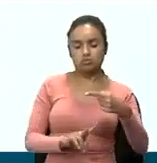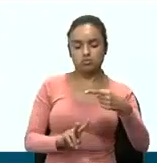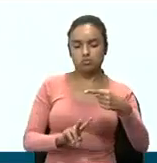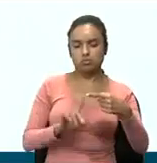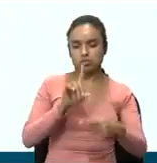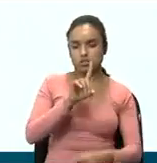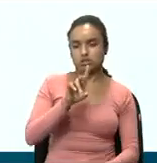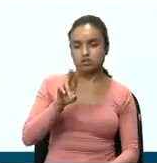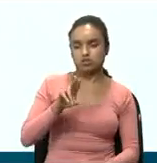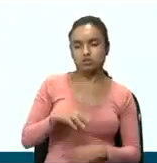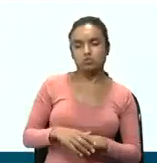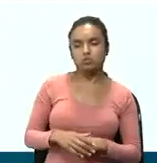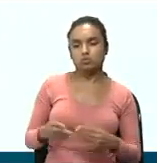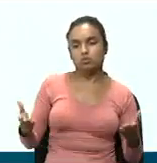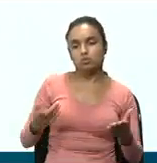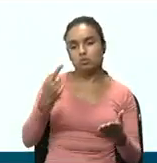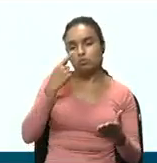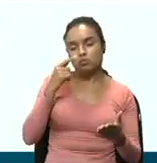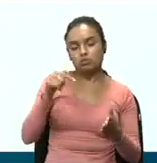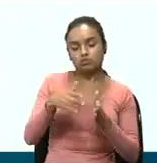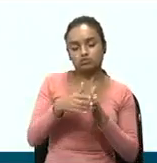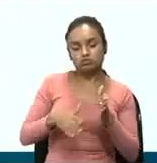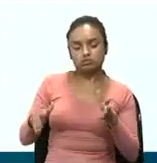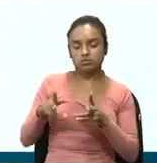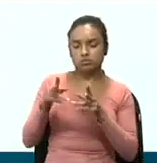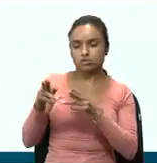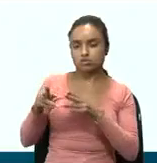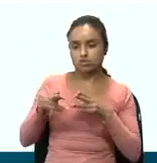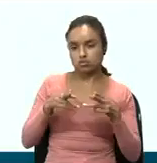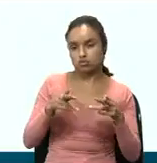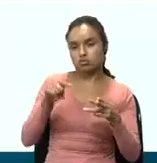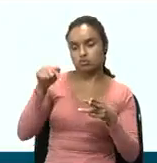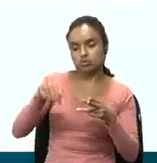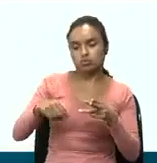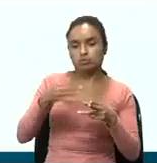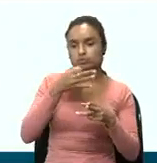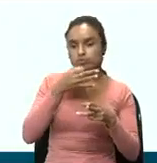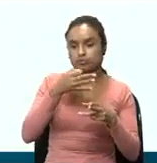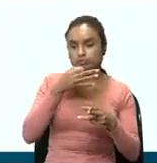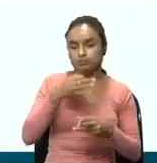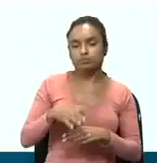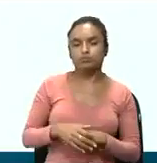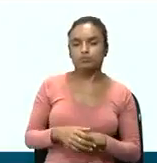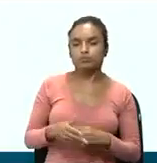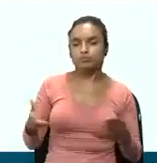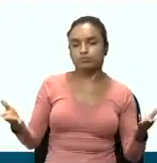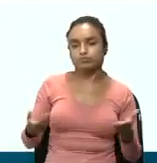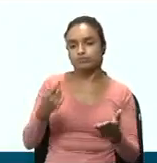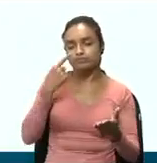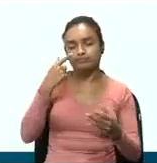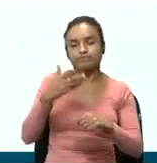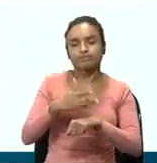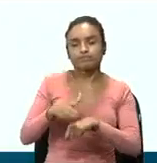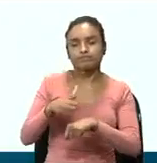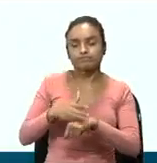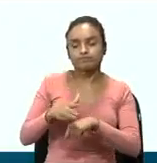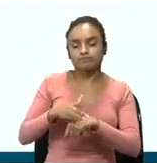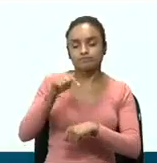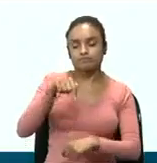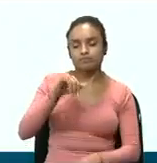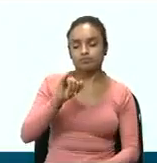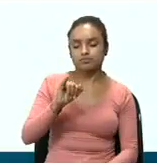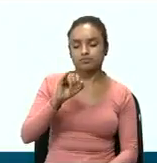sobre 2. Eu já vou deixar, então, dessa maneira aqui indicado. Vamos, então, aplicar a